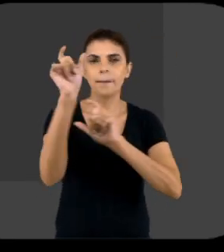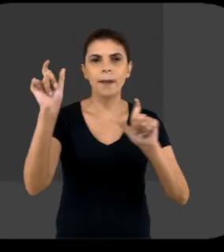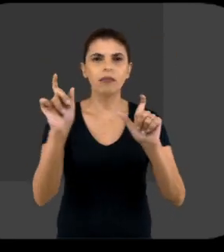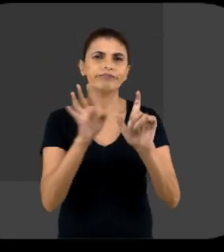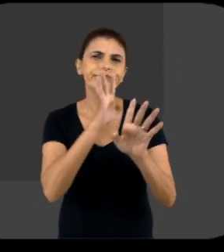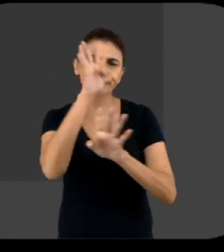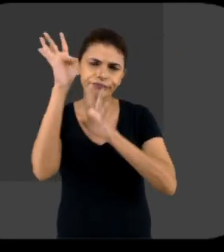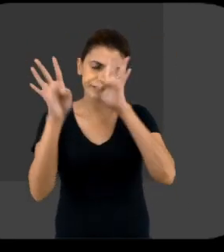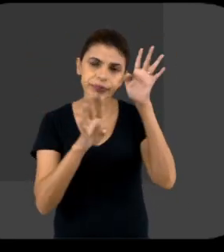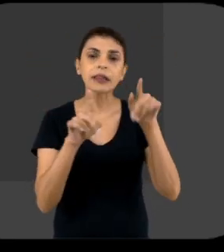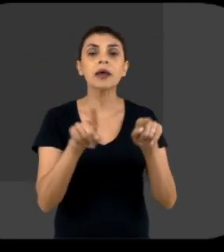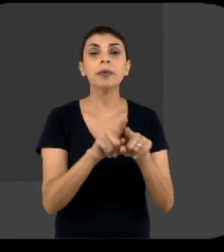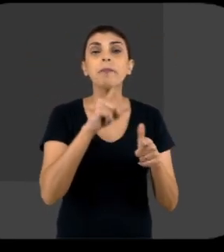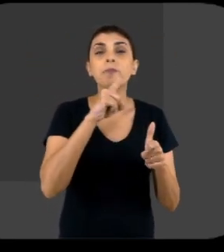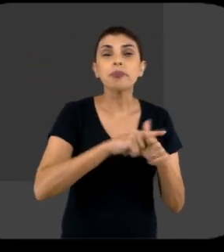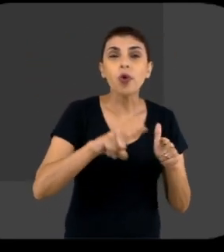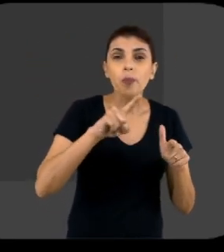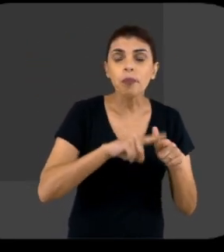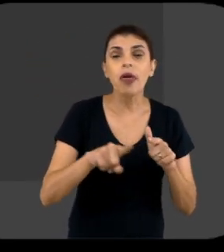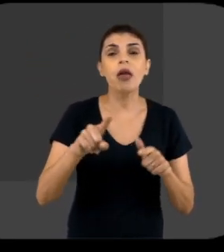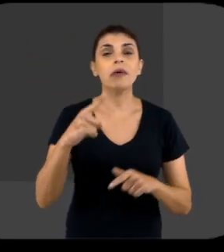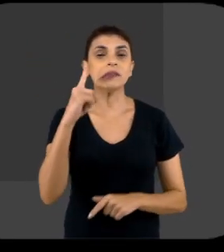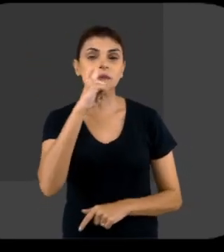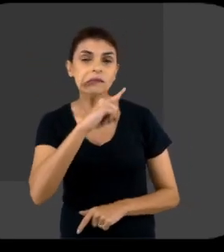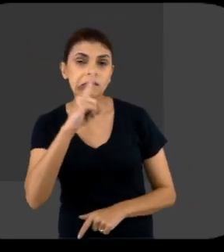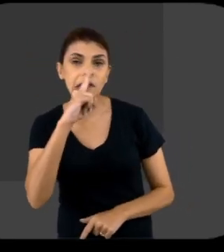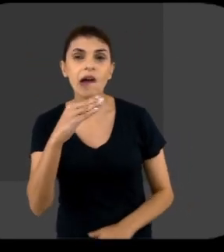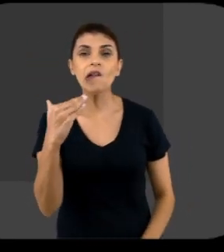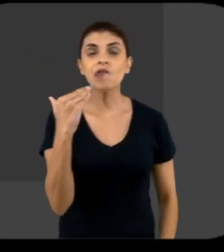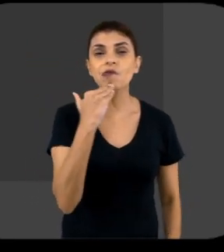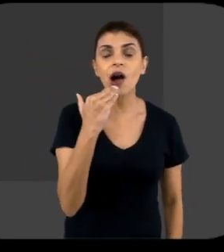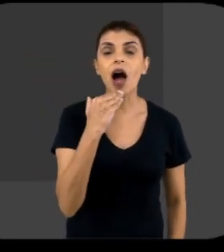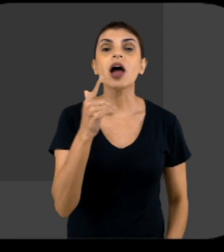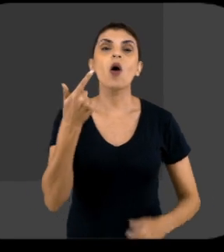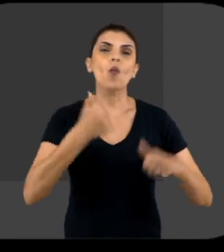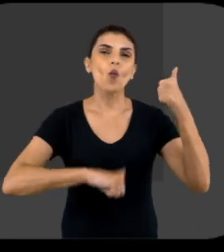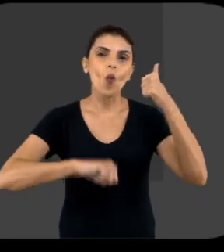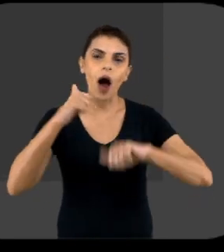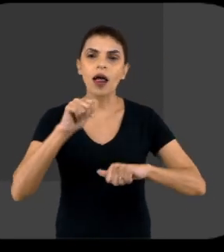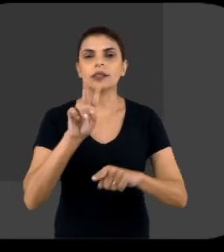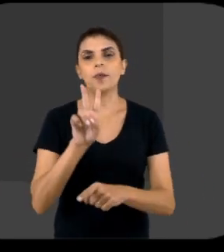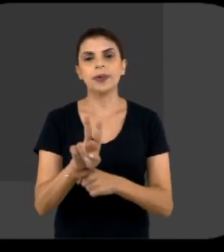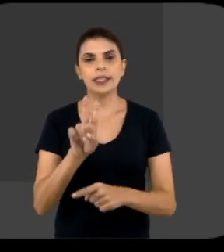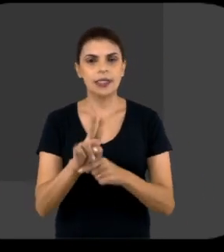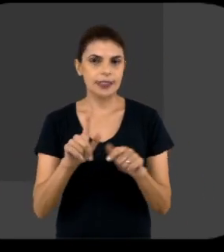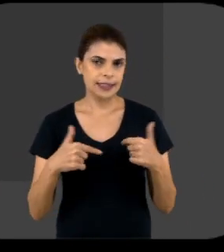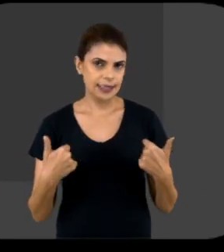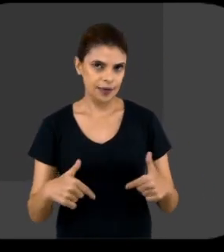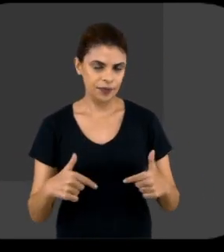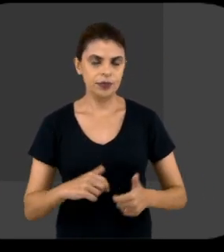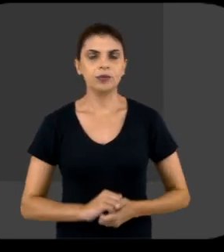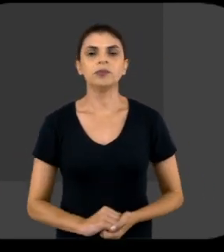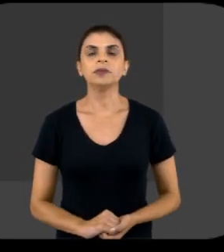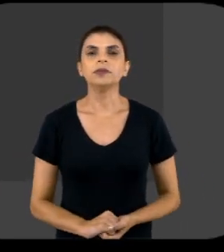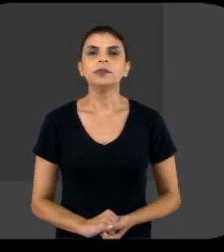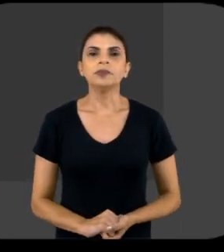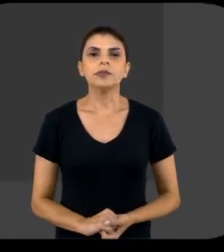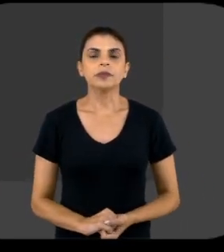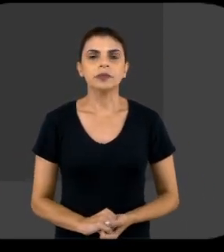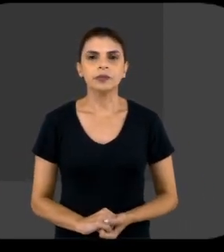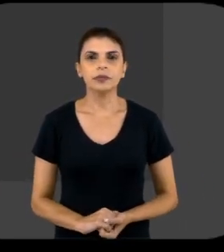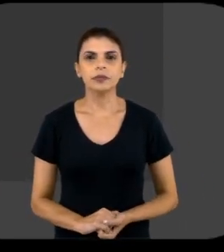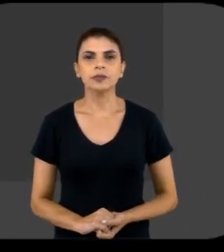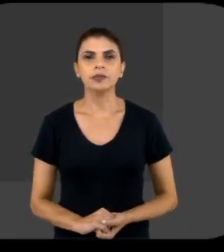aleatórios e de problemas envolvendo falhas na qualidade e na prestação de serviços.